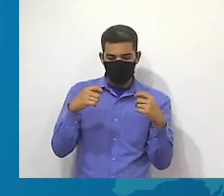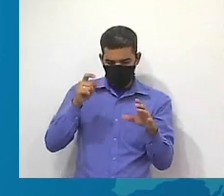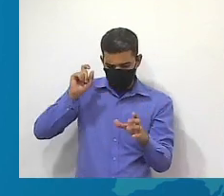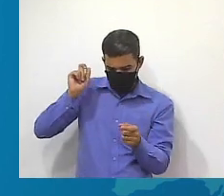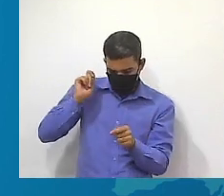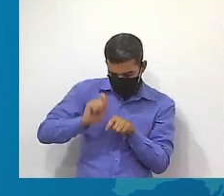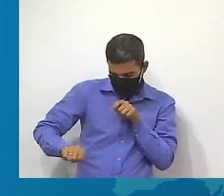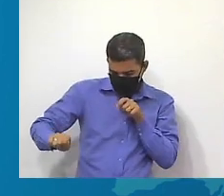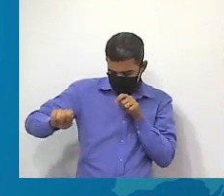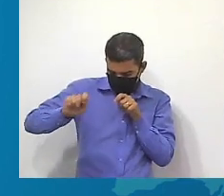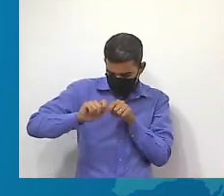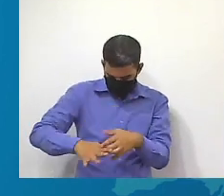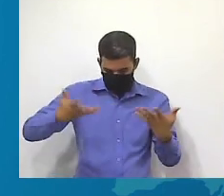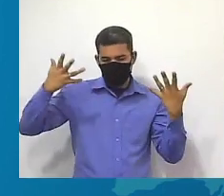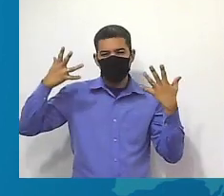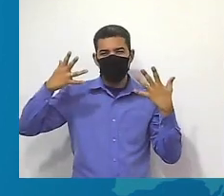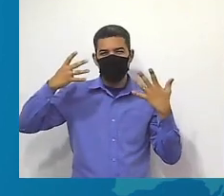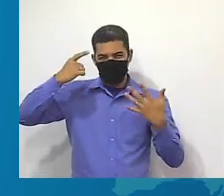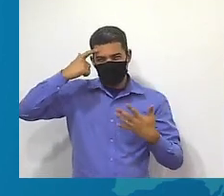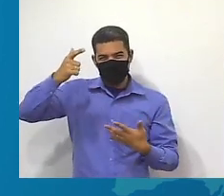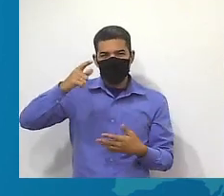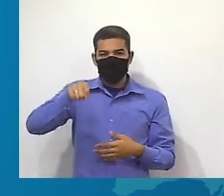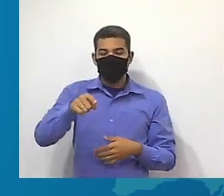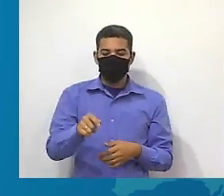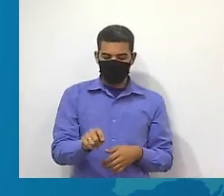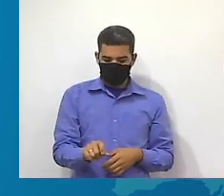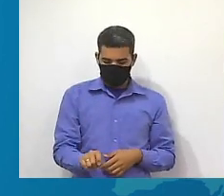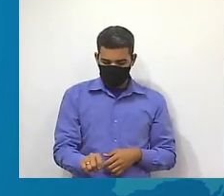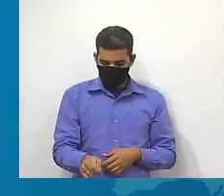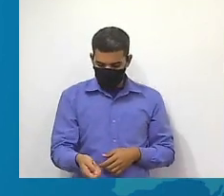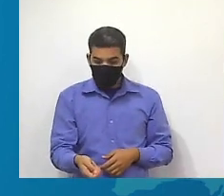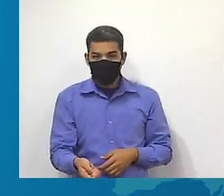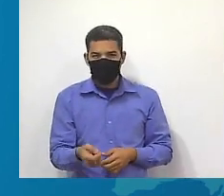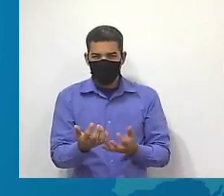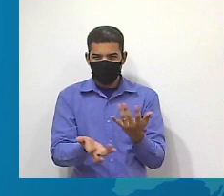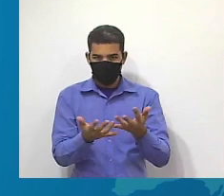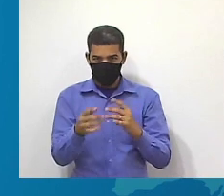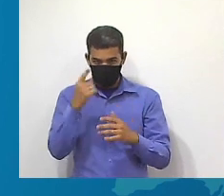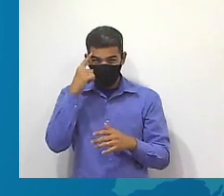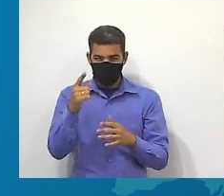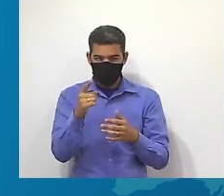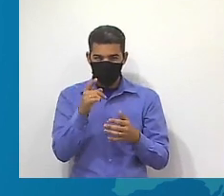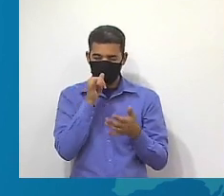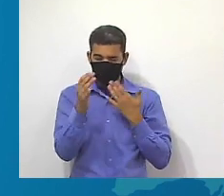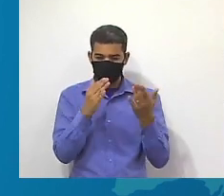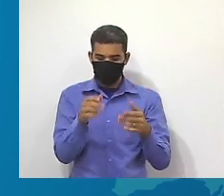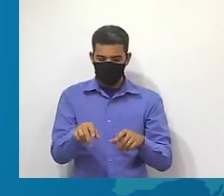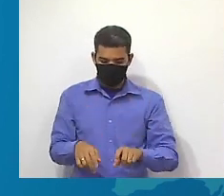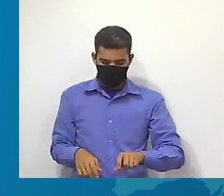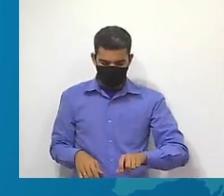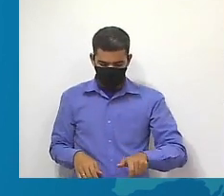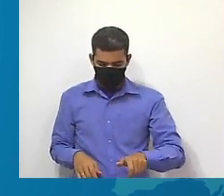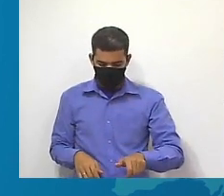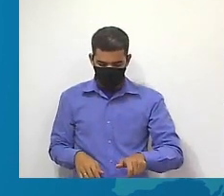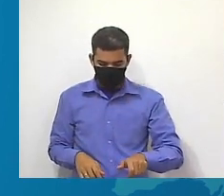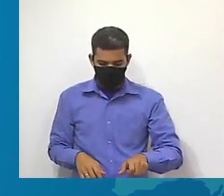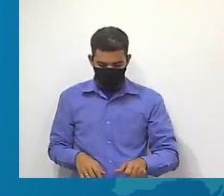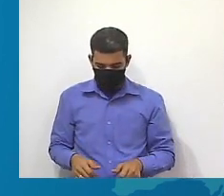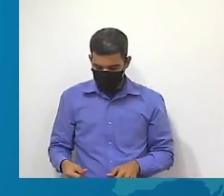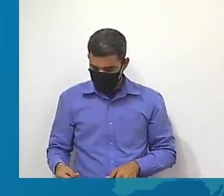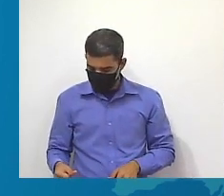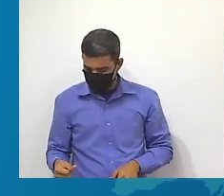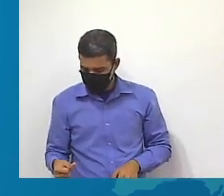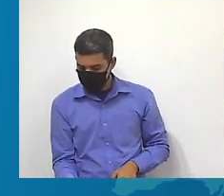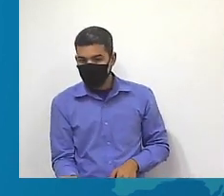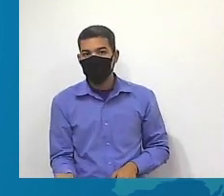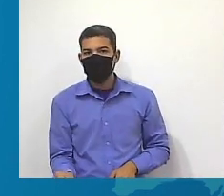reação. Lembra lá no seu fogão elétrico? Você abre o gás, o oxigênio já está em contato no ar e você aperta o botão que